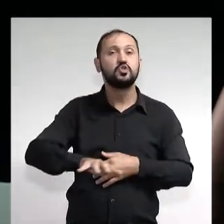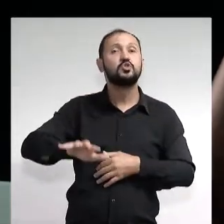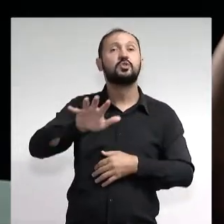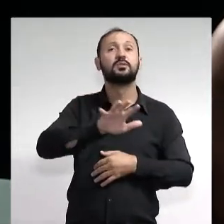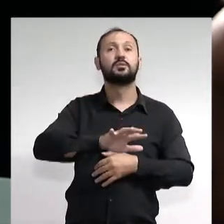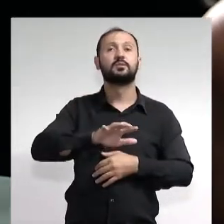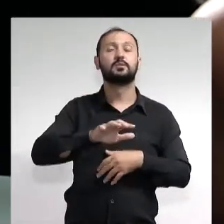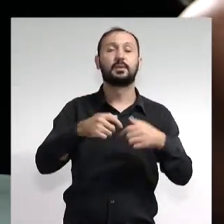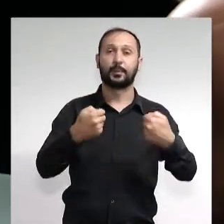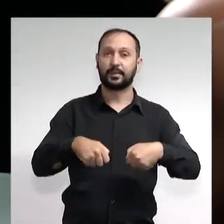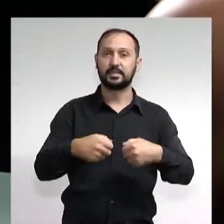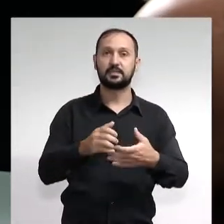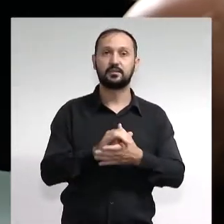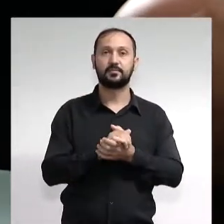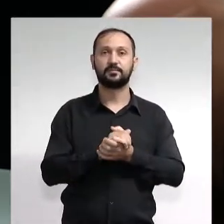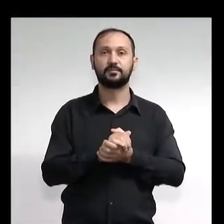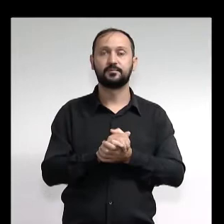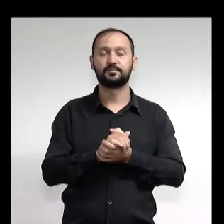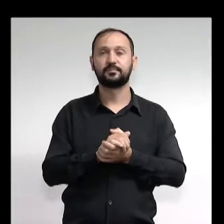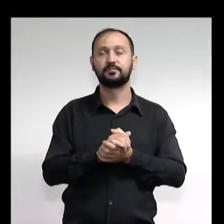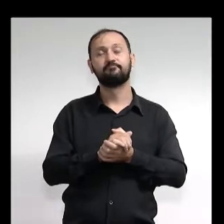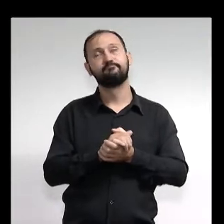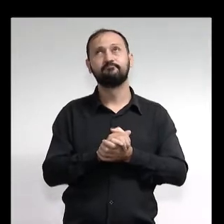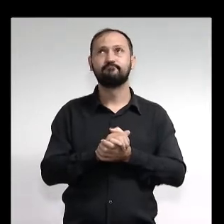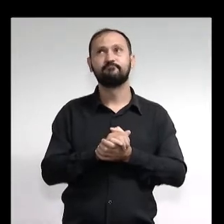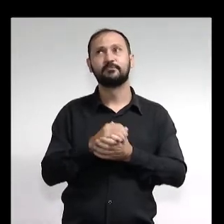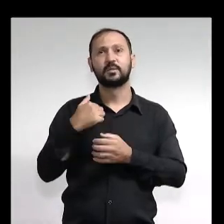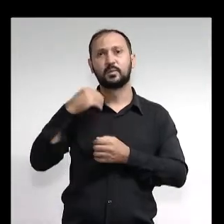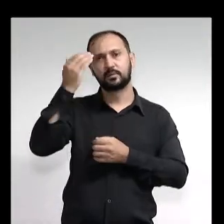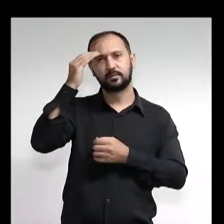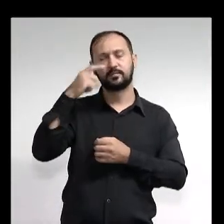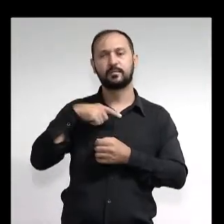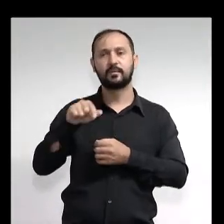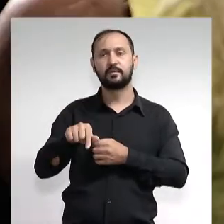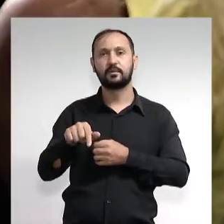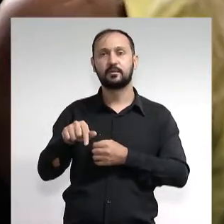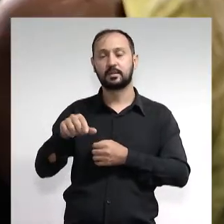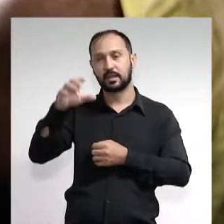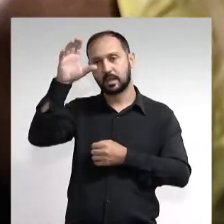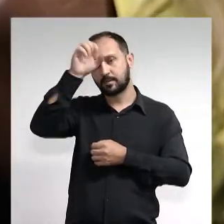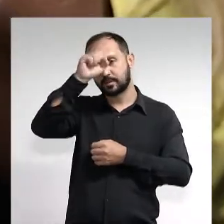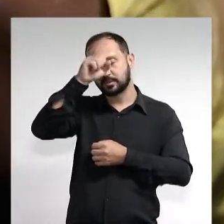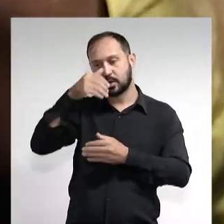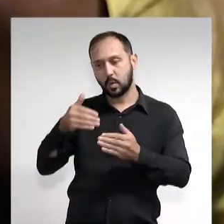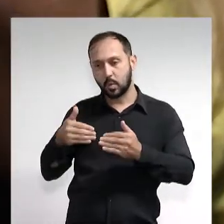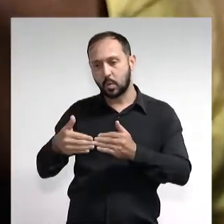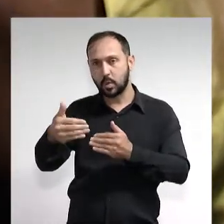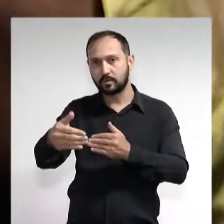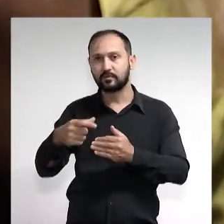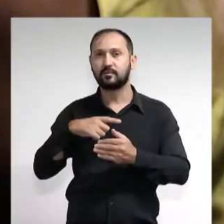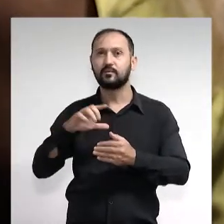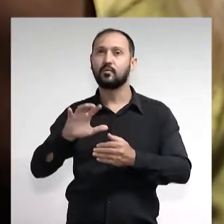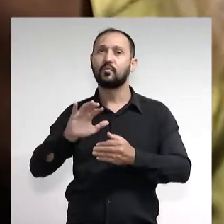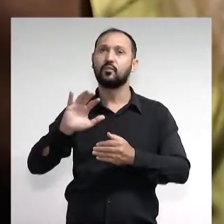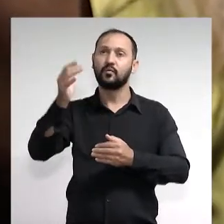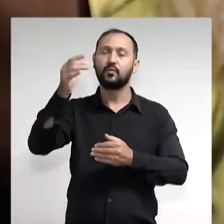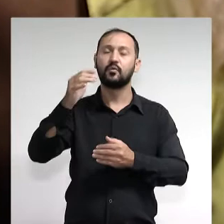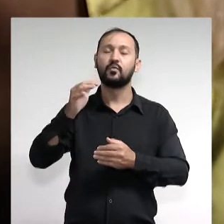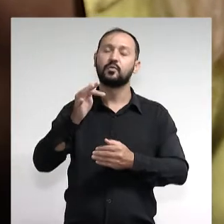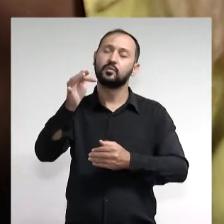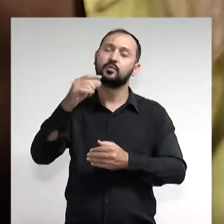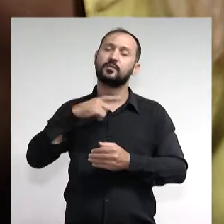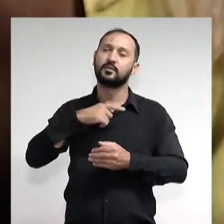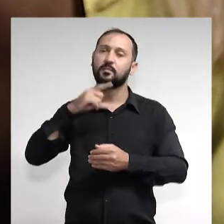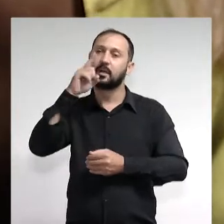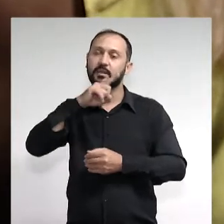ser atendido em toda a sua amplitude que ele precisa, isso vai, creio eu, pelo que eu entendi, vai gerar um déficit no processo educacional dele. E esse déficit na frente